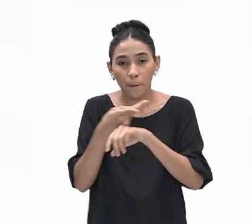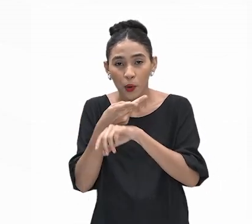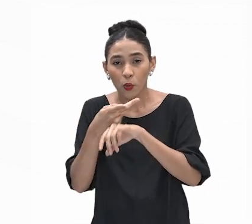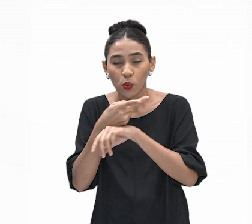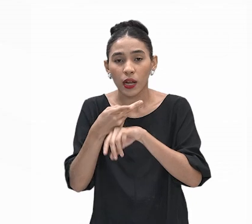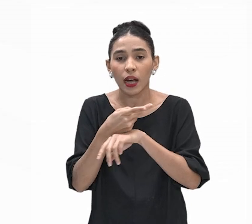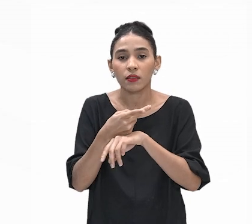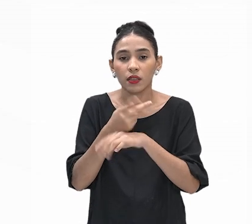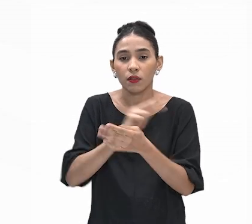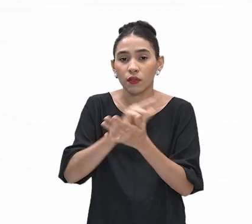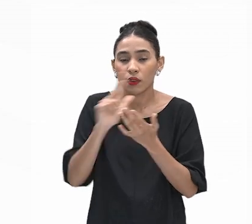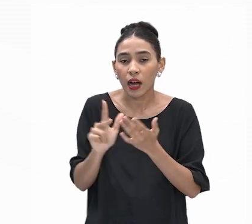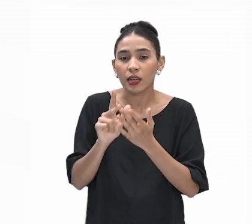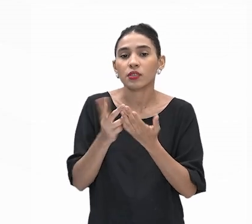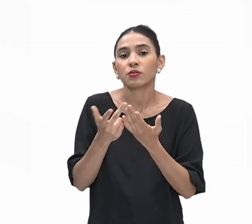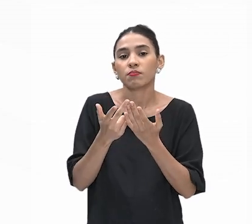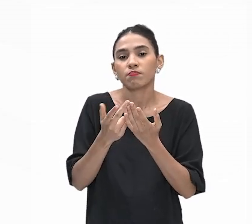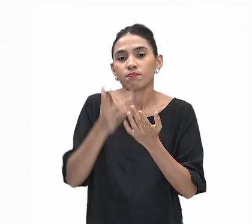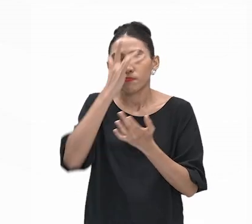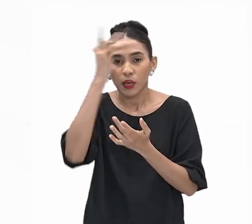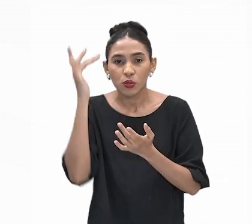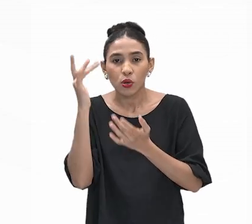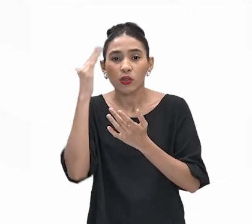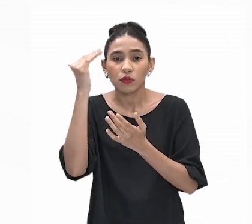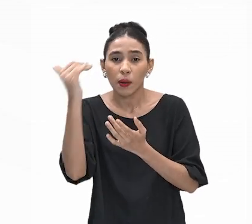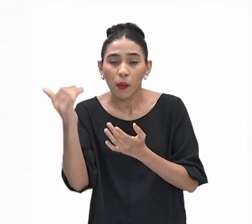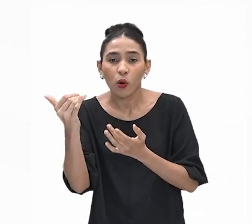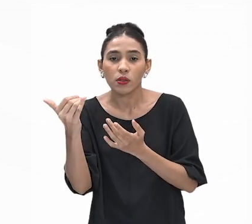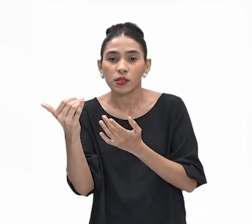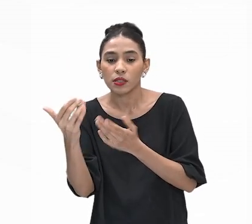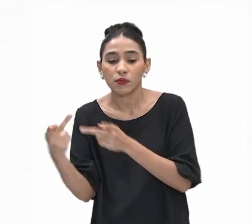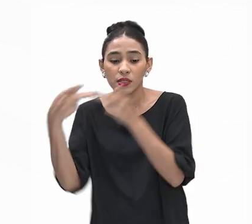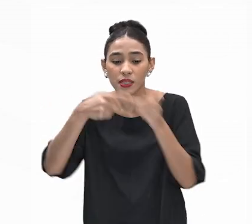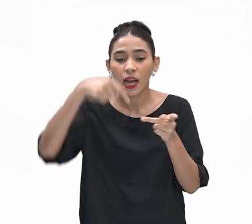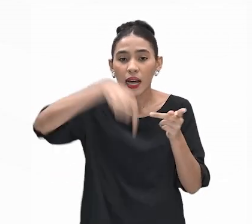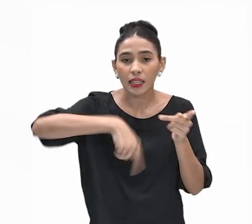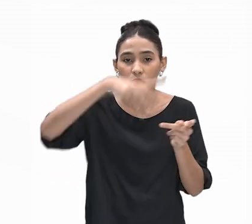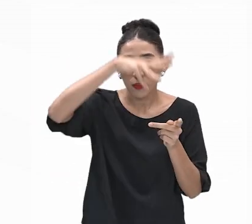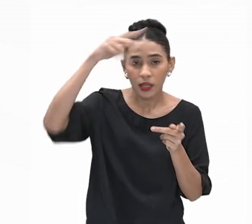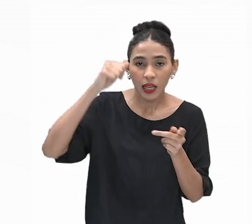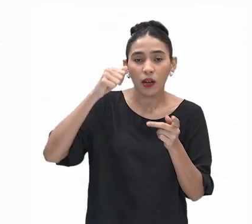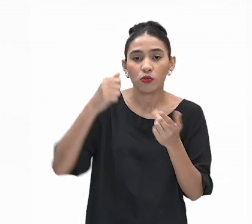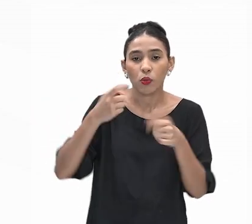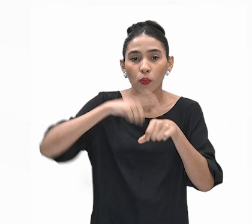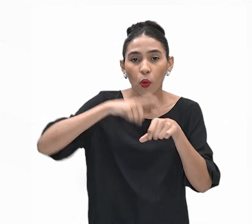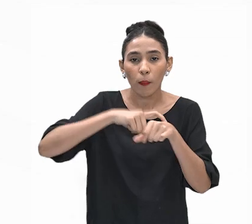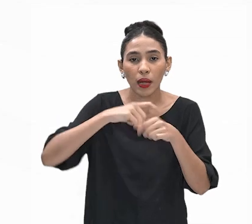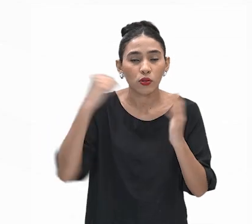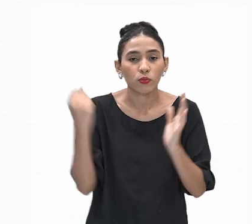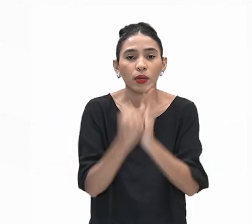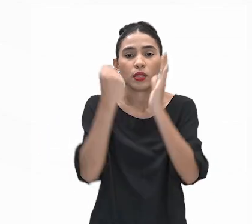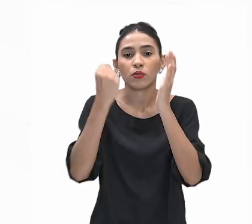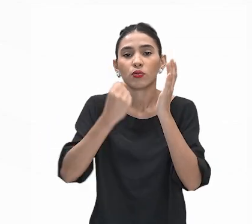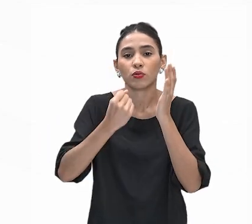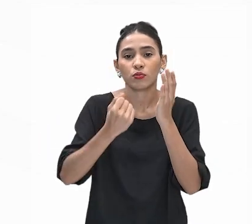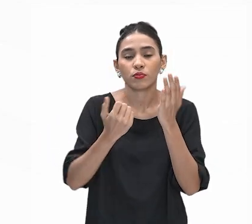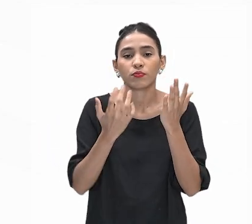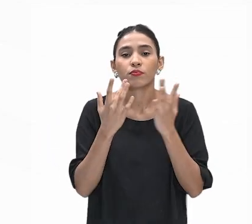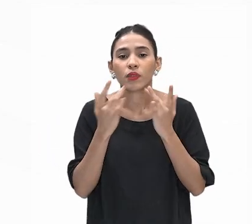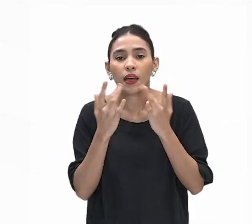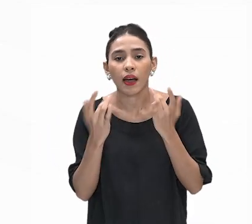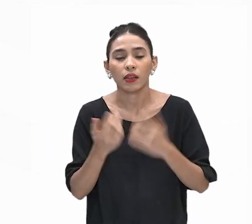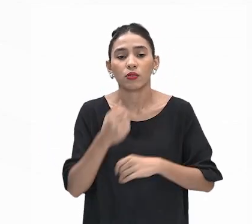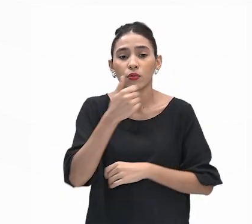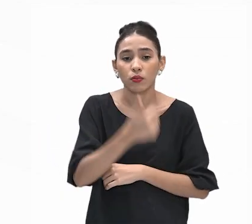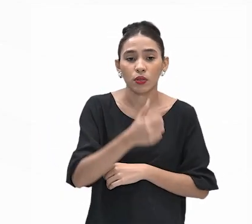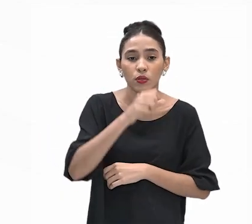importados, internacionais, e isso foi muito claro dentro do Amazonas, certo? Nesse período de